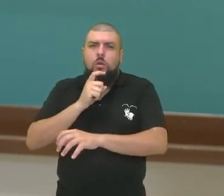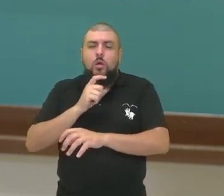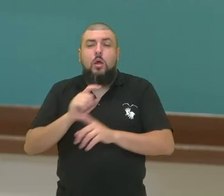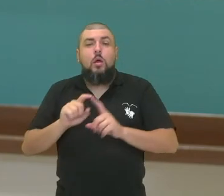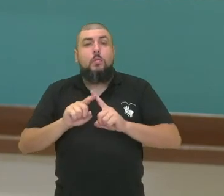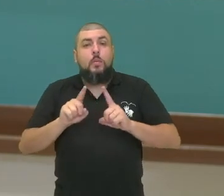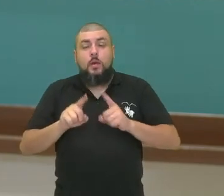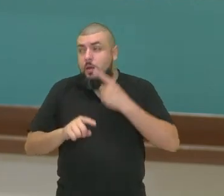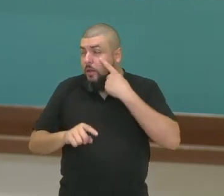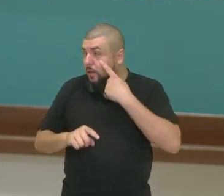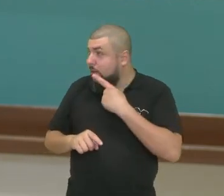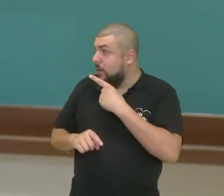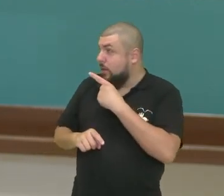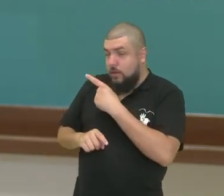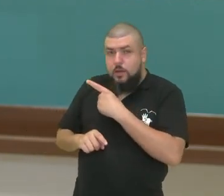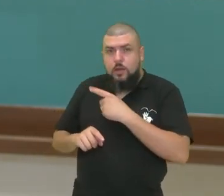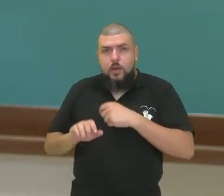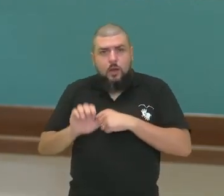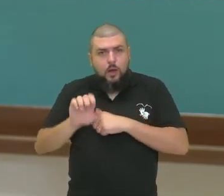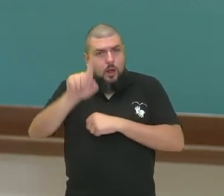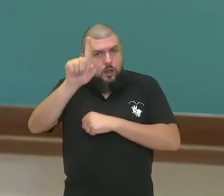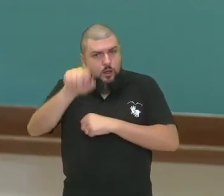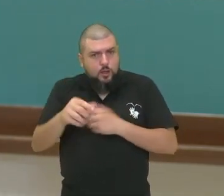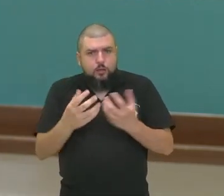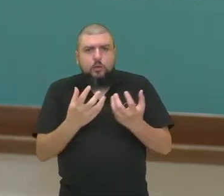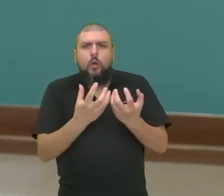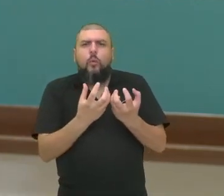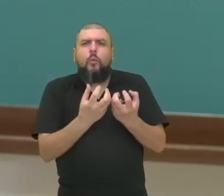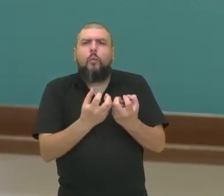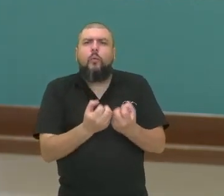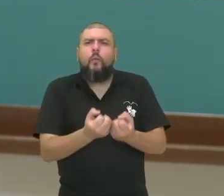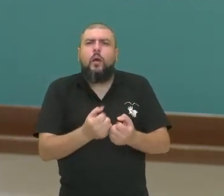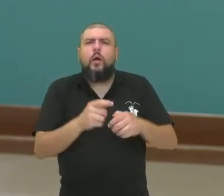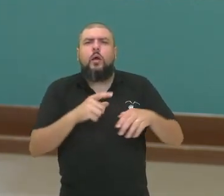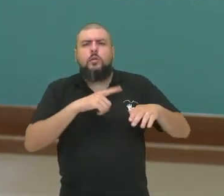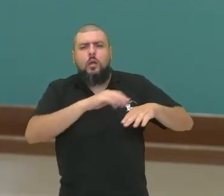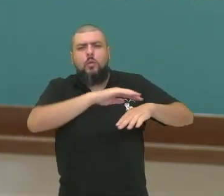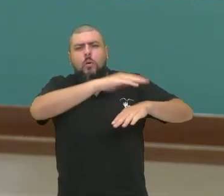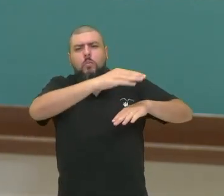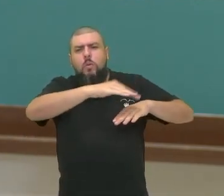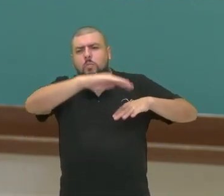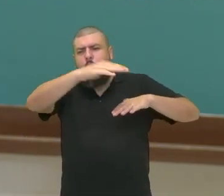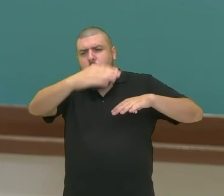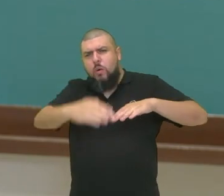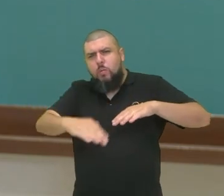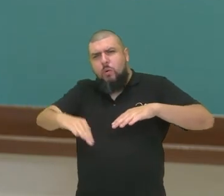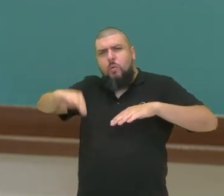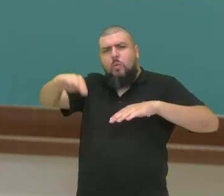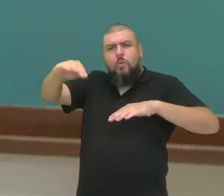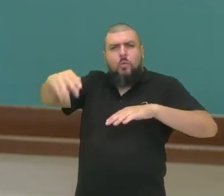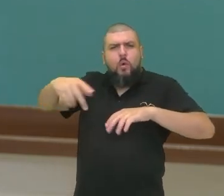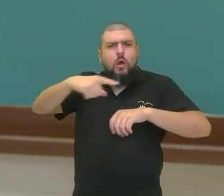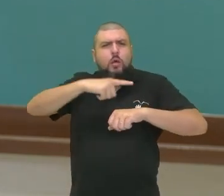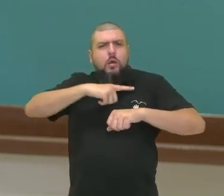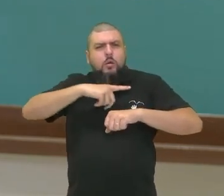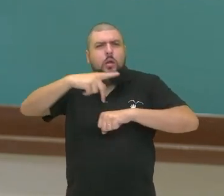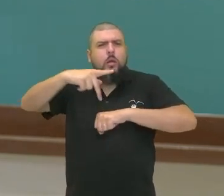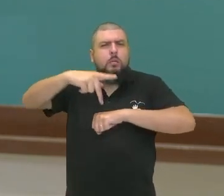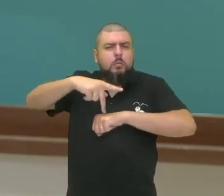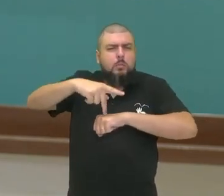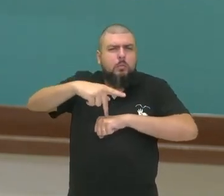quente do planeta. Então formado aí por dunas, né? Relevo pedregoso e assim por diante